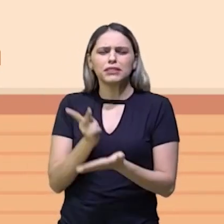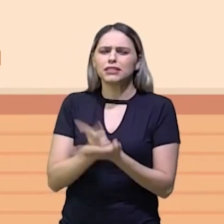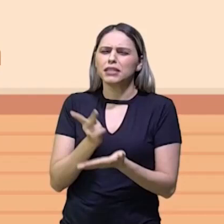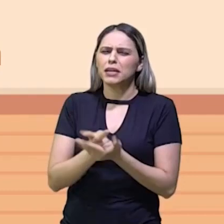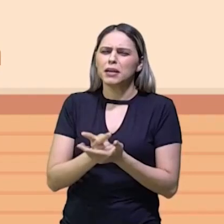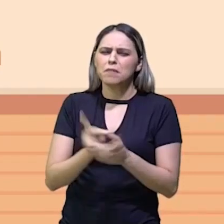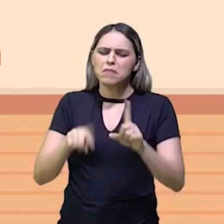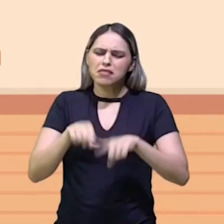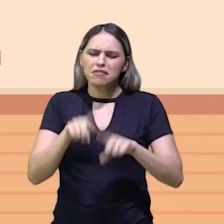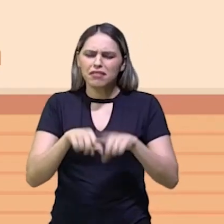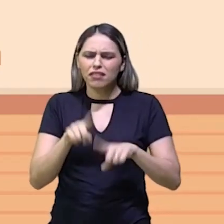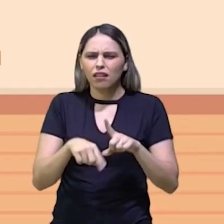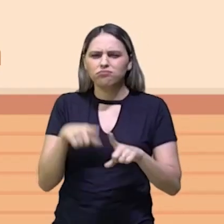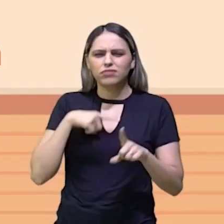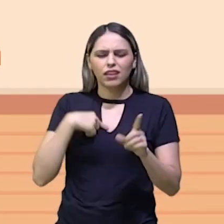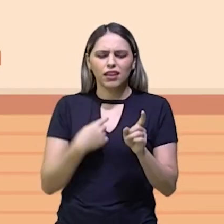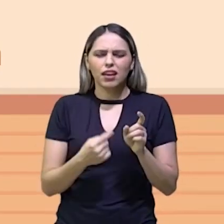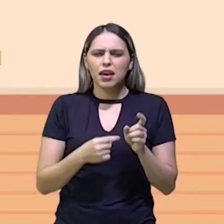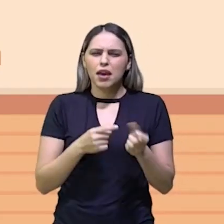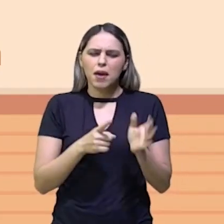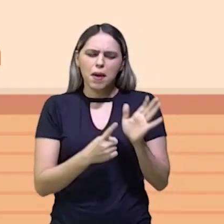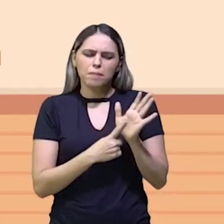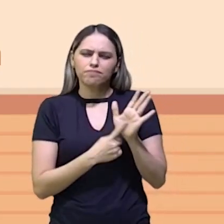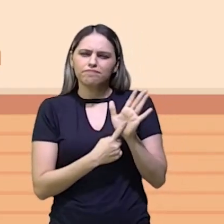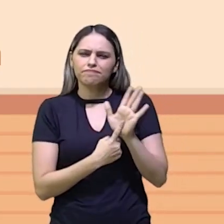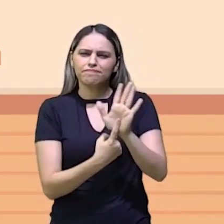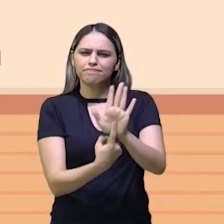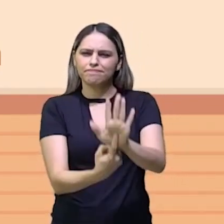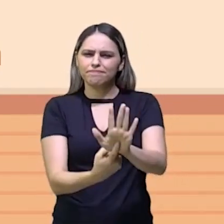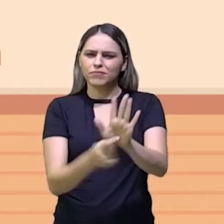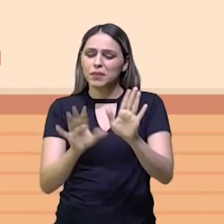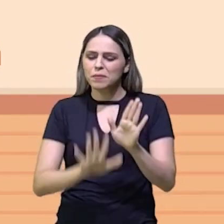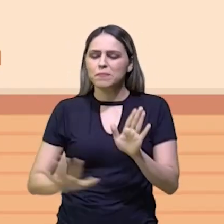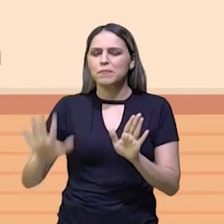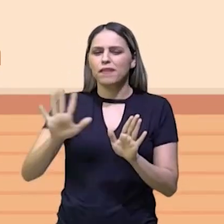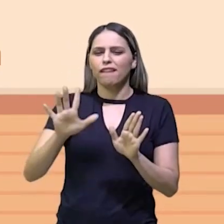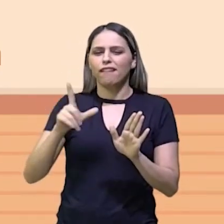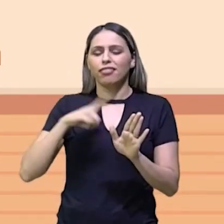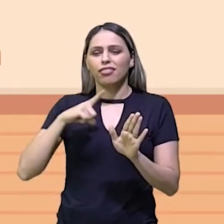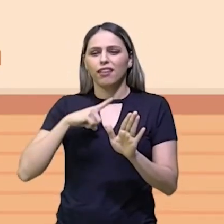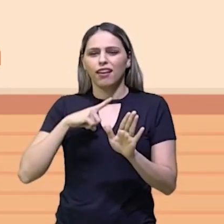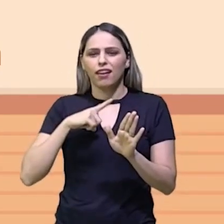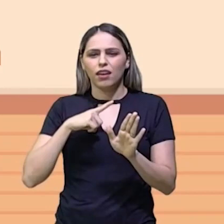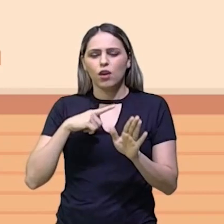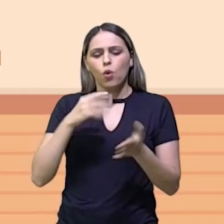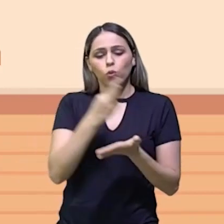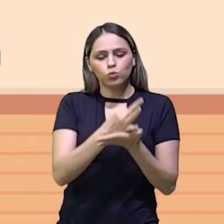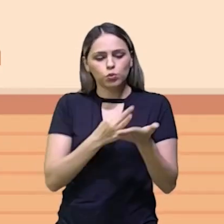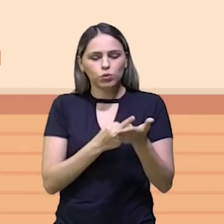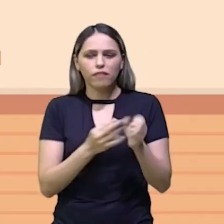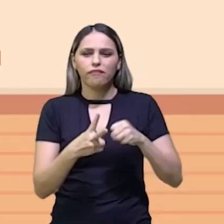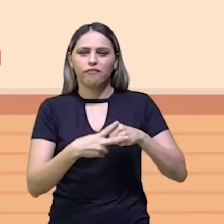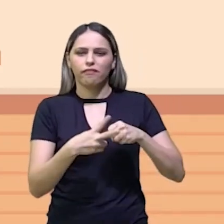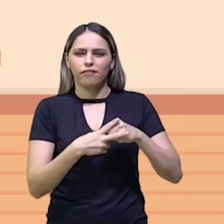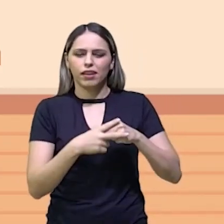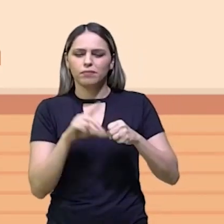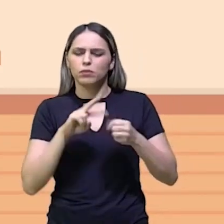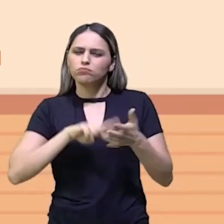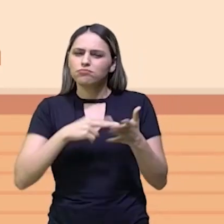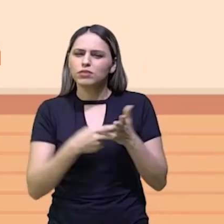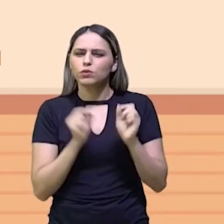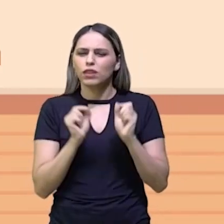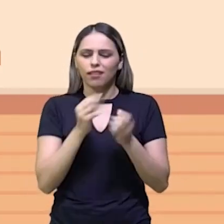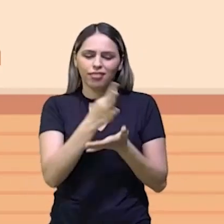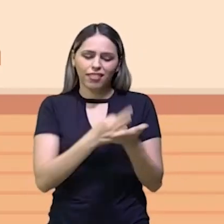nas propagandas, não é mesmo? Em que ela tem também o texto verbal, que é aquilo que nós falamos e